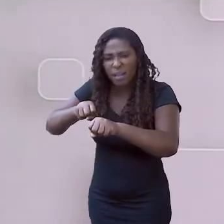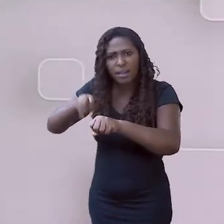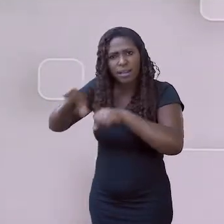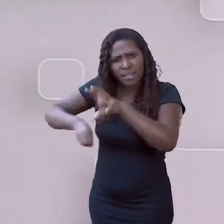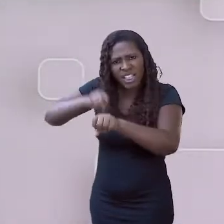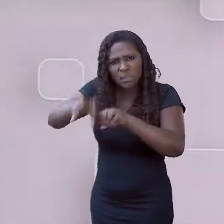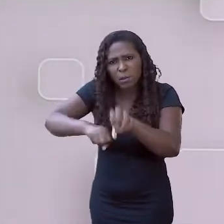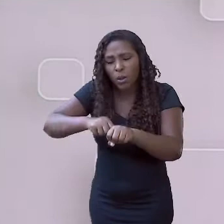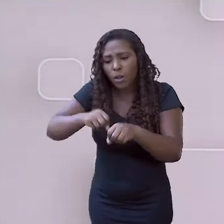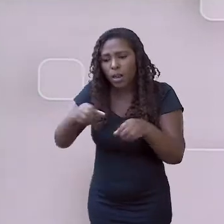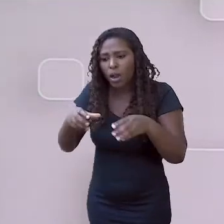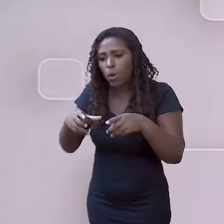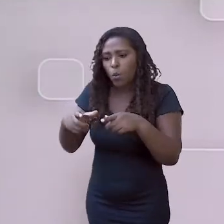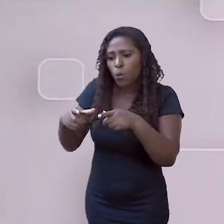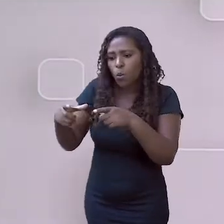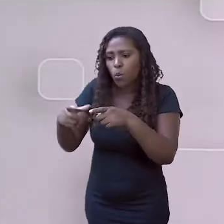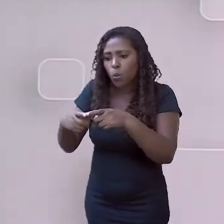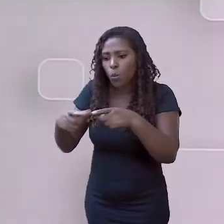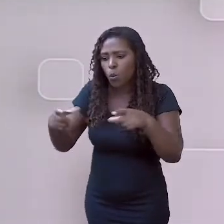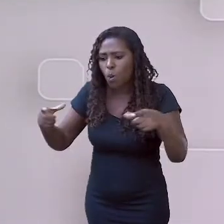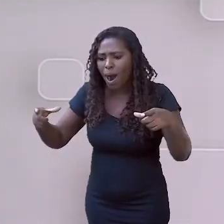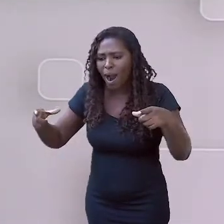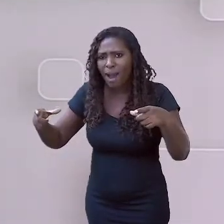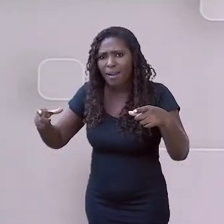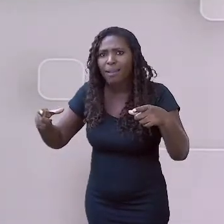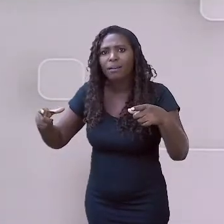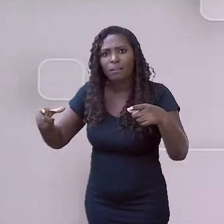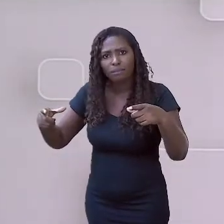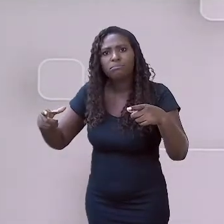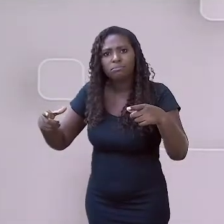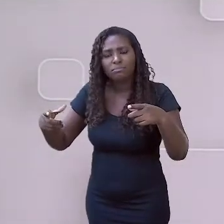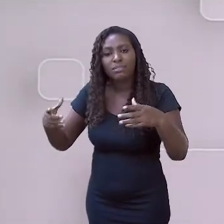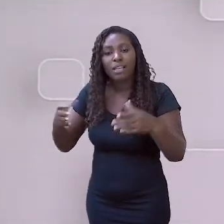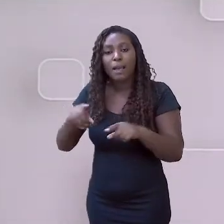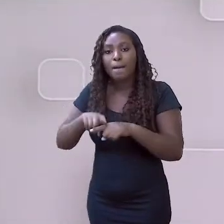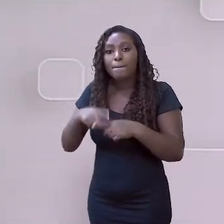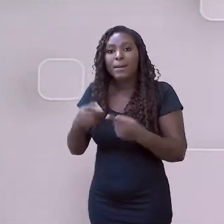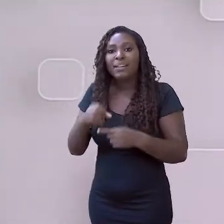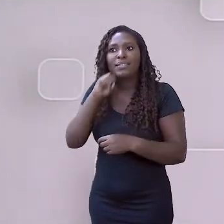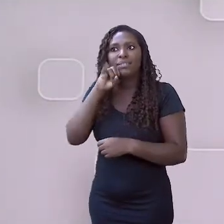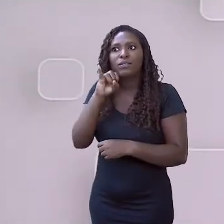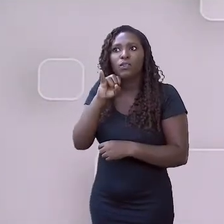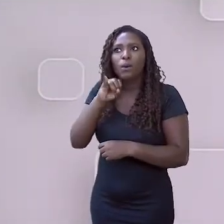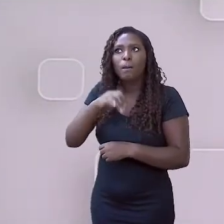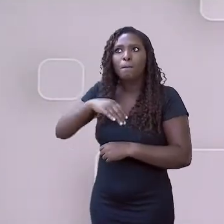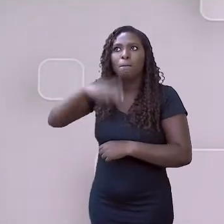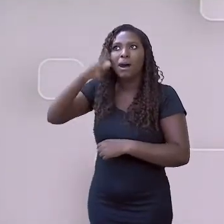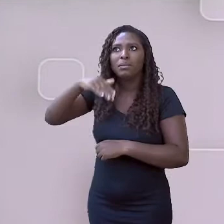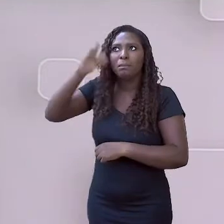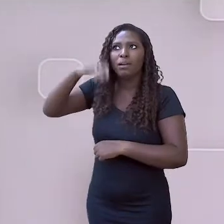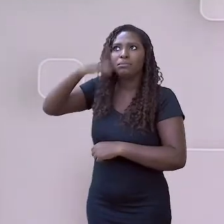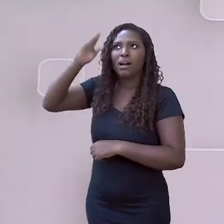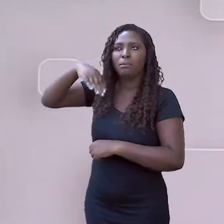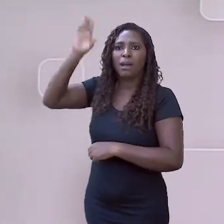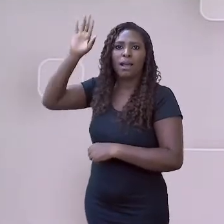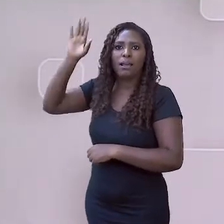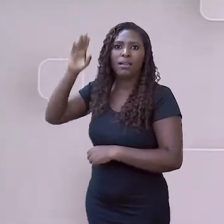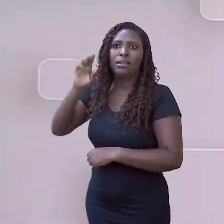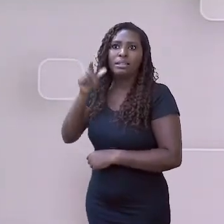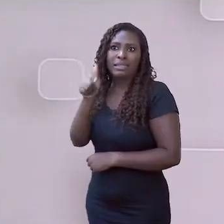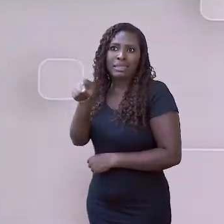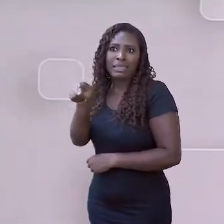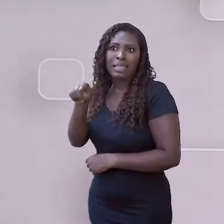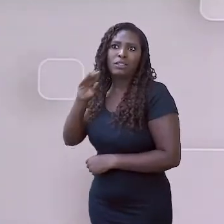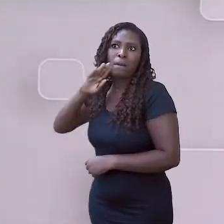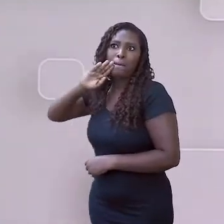mundo onde o consumo é muito fomentado, onde cada vez mais nós